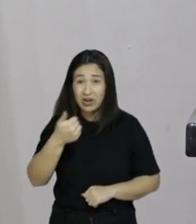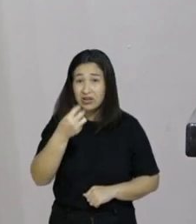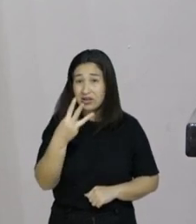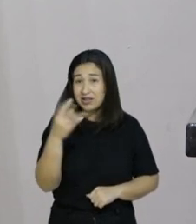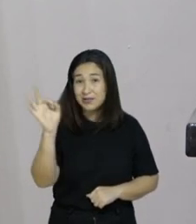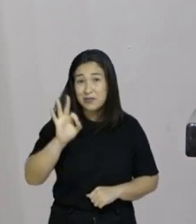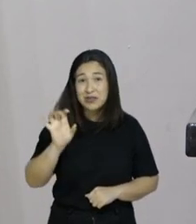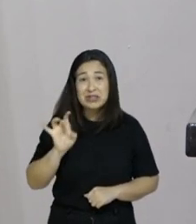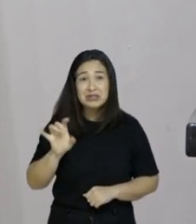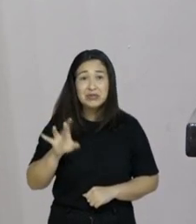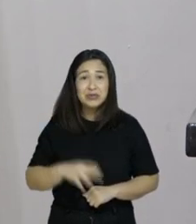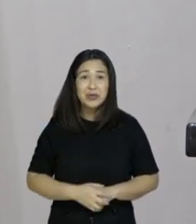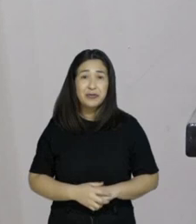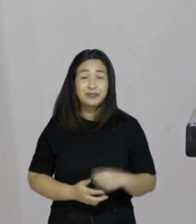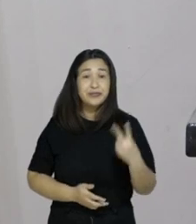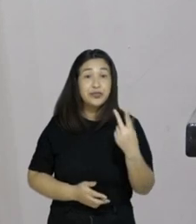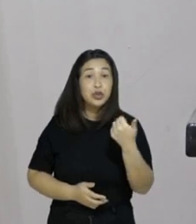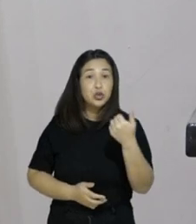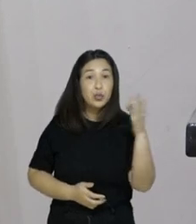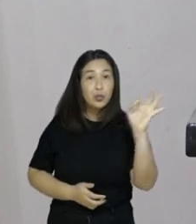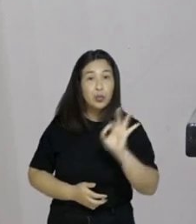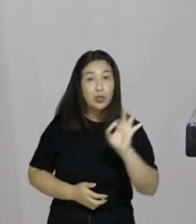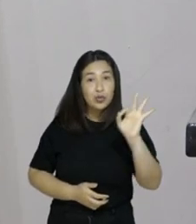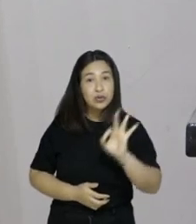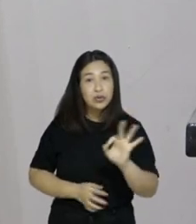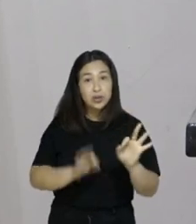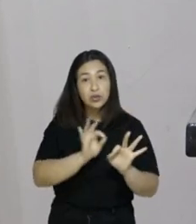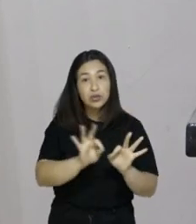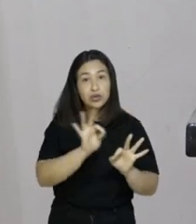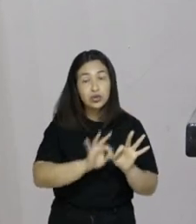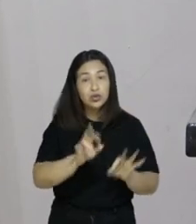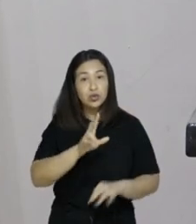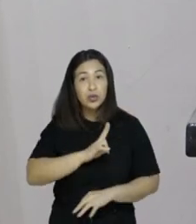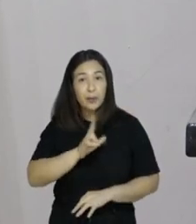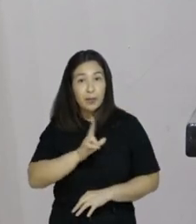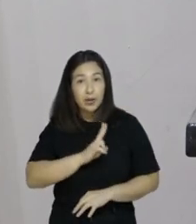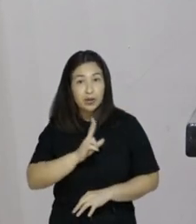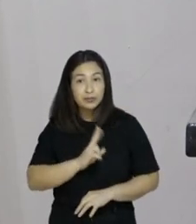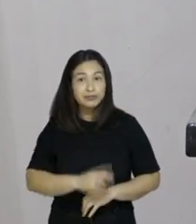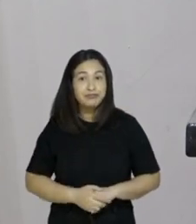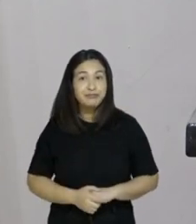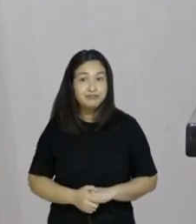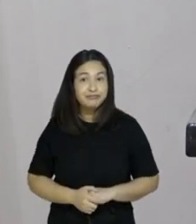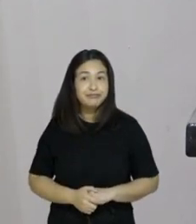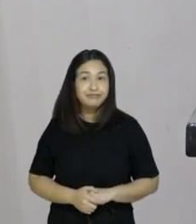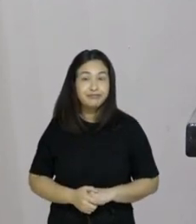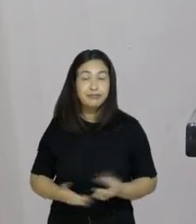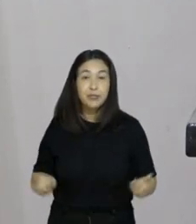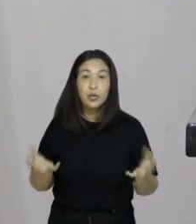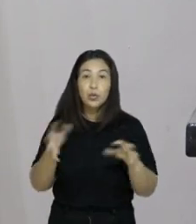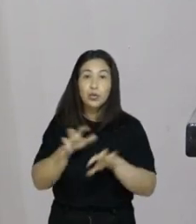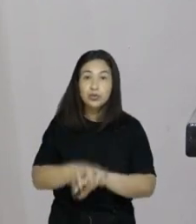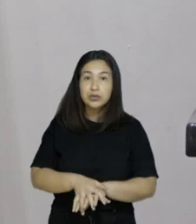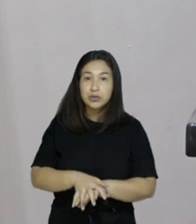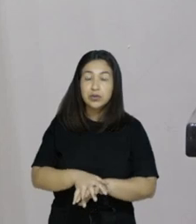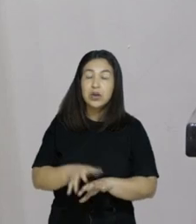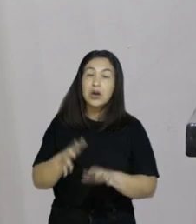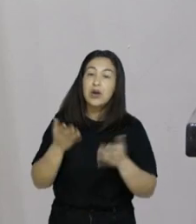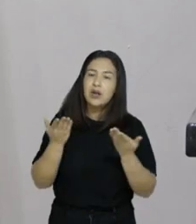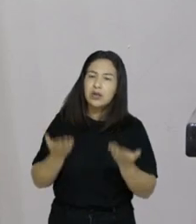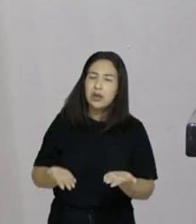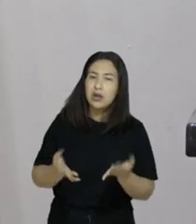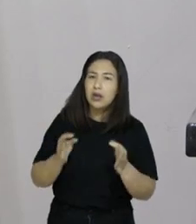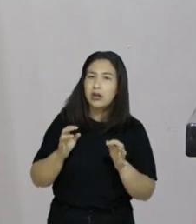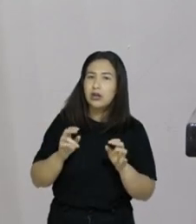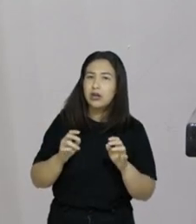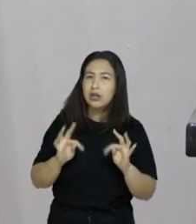contra 21% nas instituições particulares. A inclusão de programação e robótica na